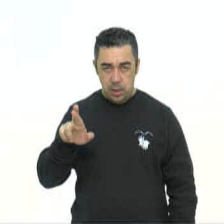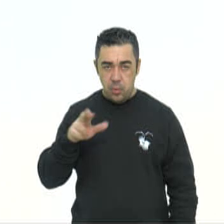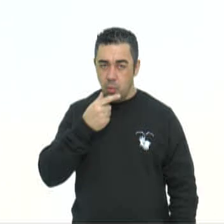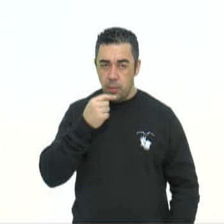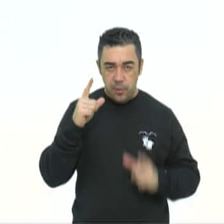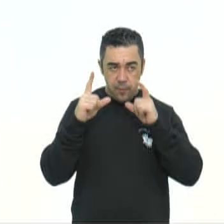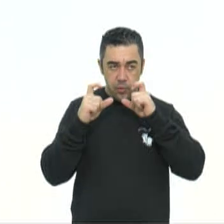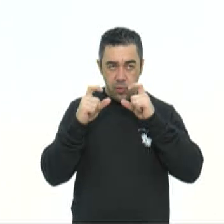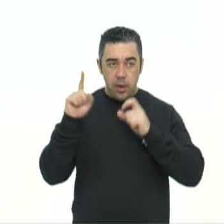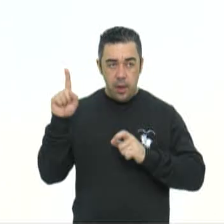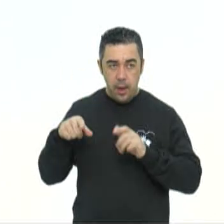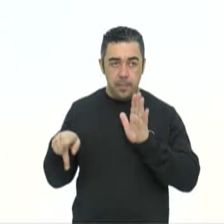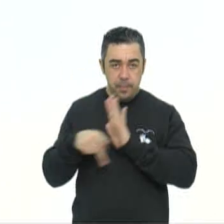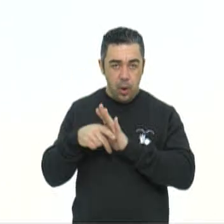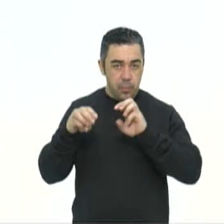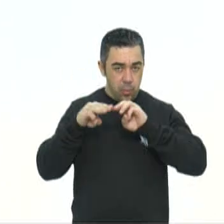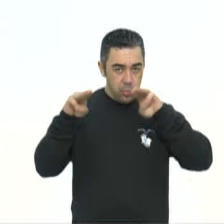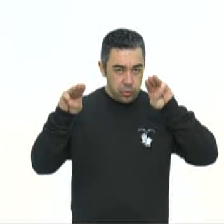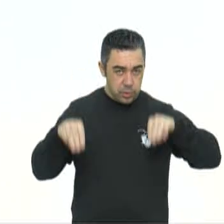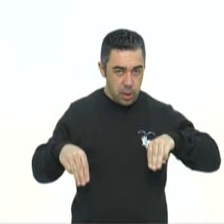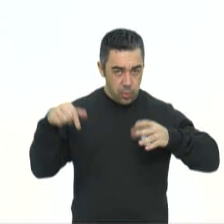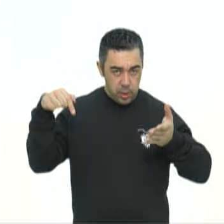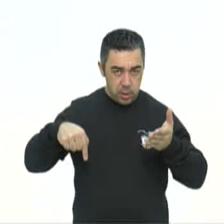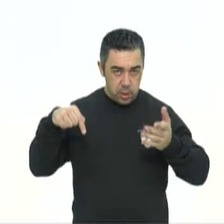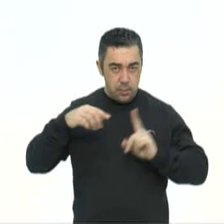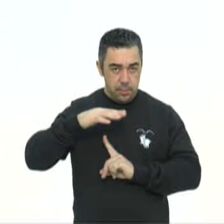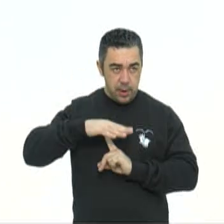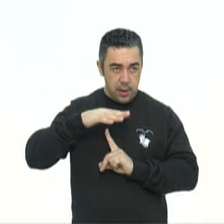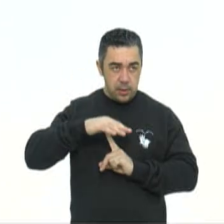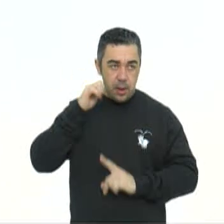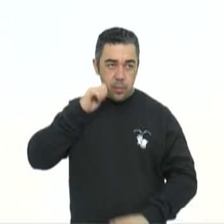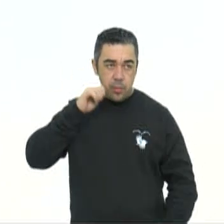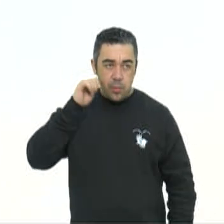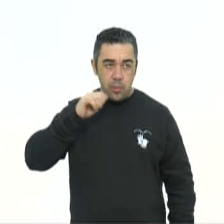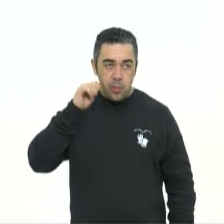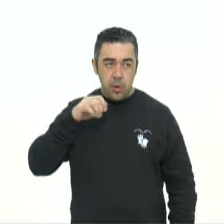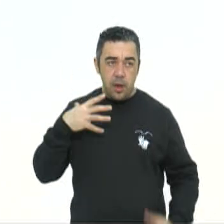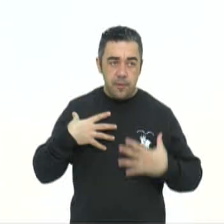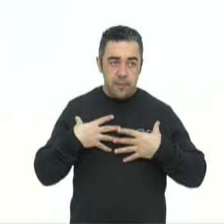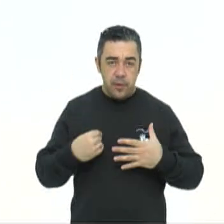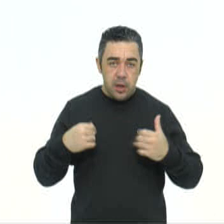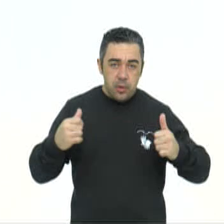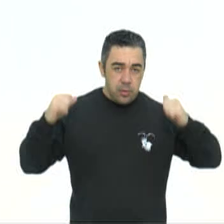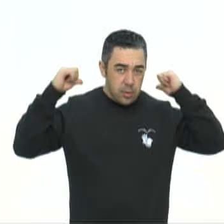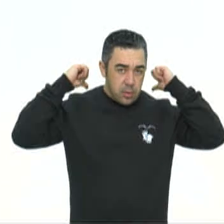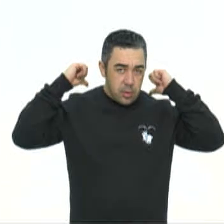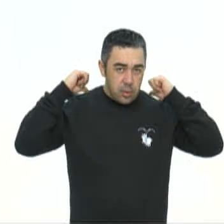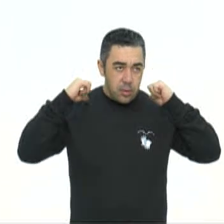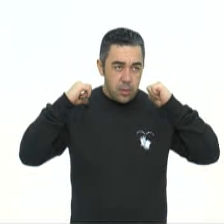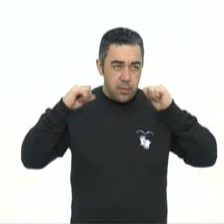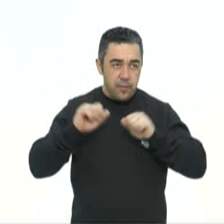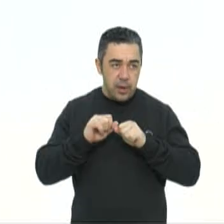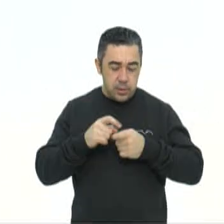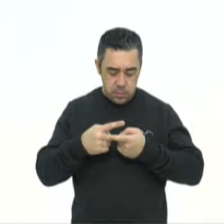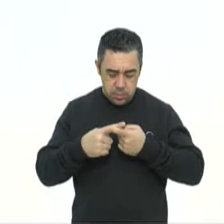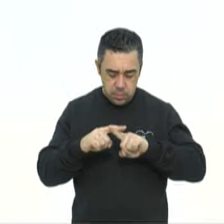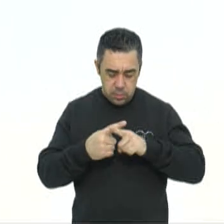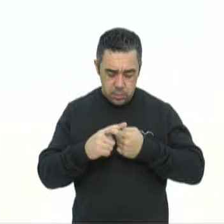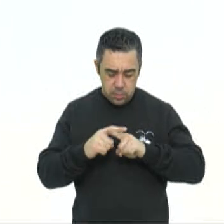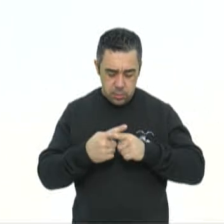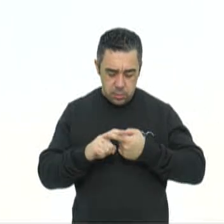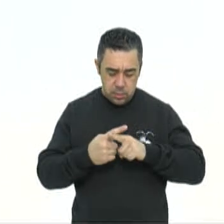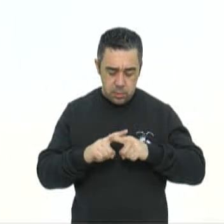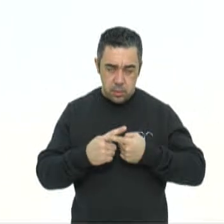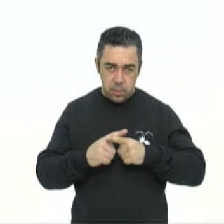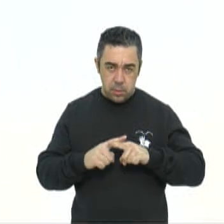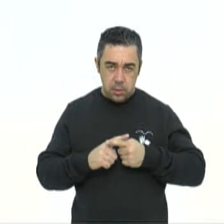faz parte do acervo do Museu Paranaense. E nós temos aqui a mulher Caigangue carregando o filho nas costas enquanto confecciona um chapéu de